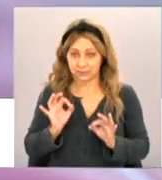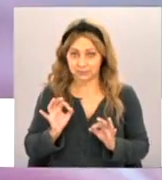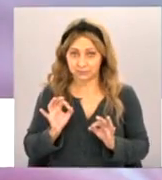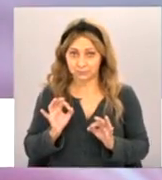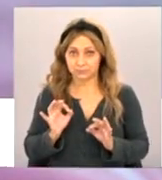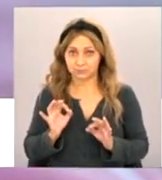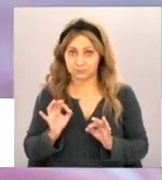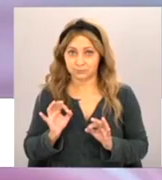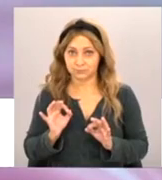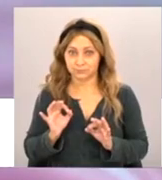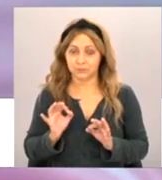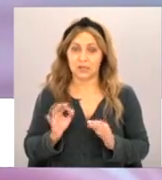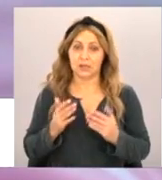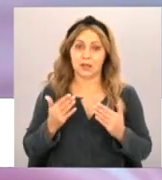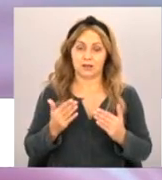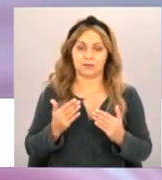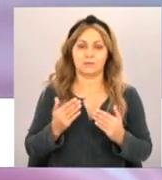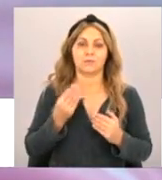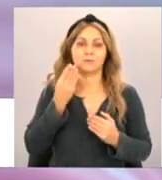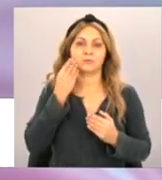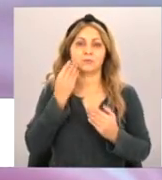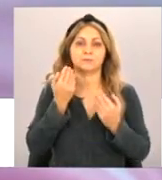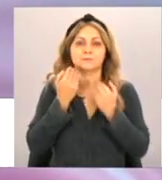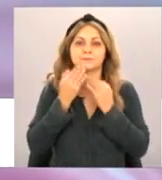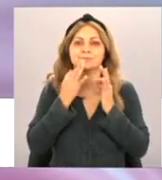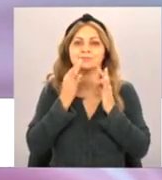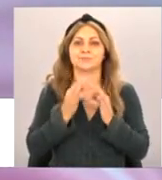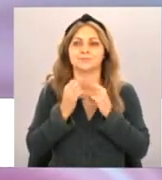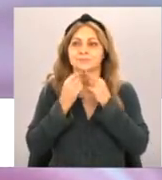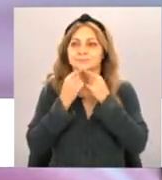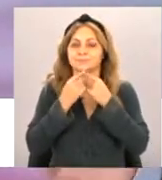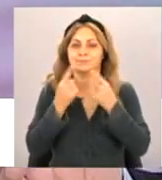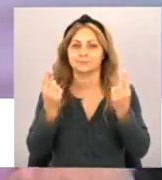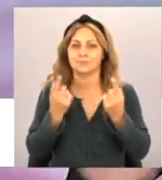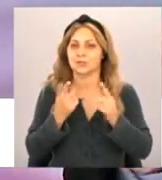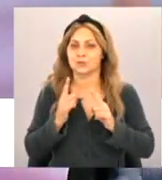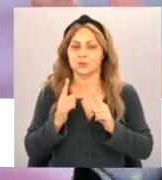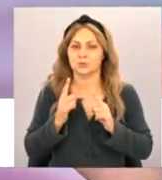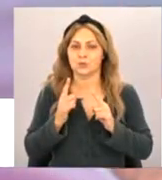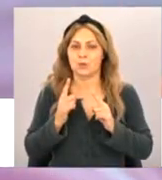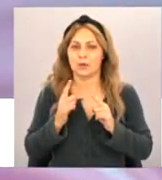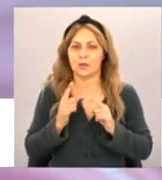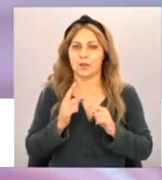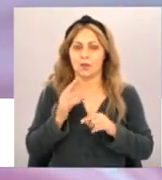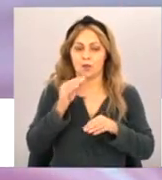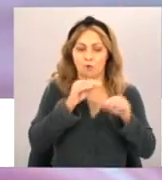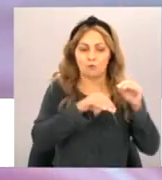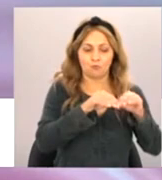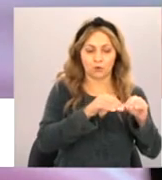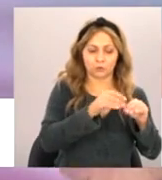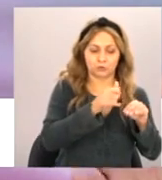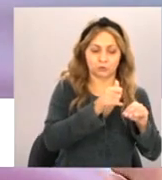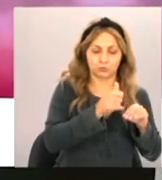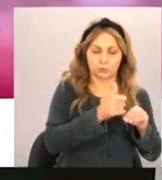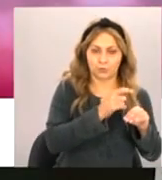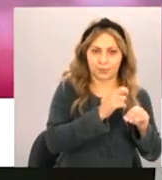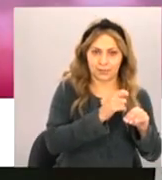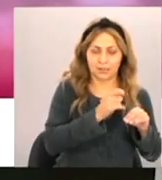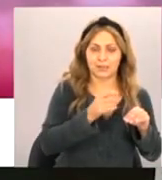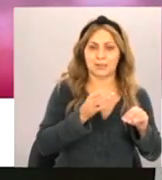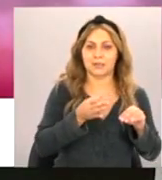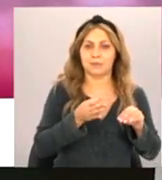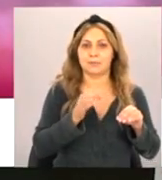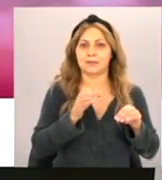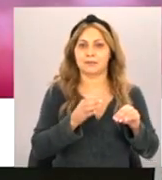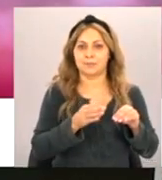e a maneira de passar a mensagem certa ambos os lados não é transferir certamente Vox do blog esquerda o PCP para o PSD